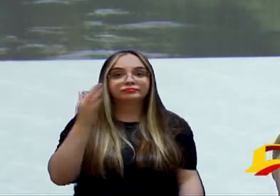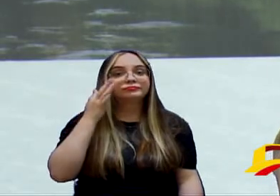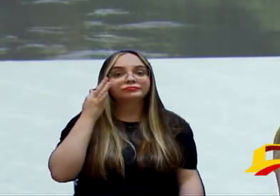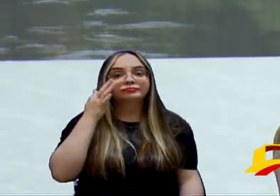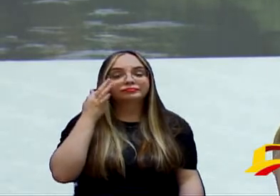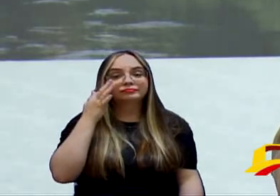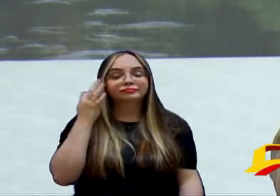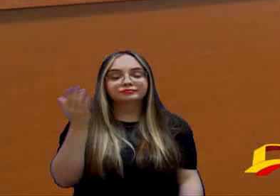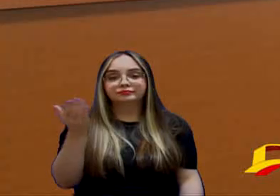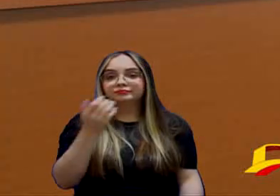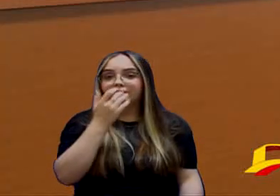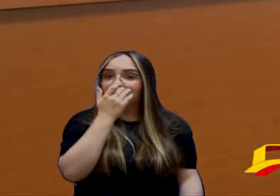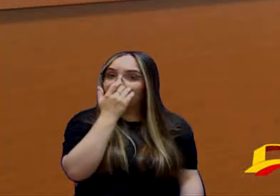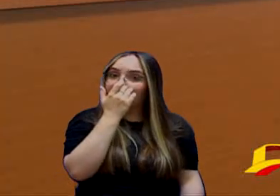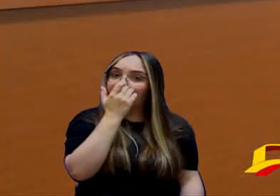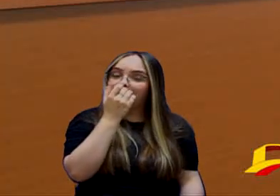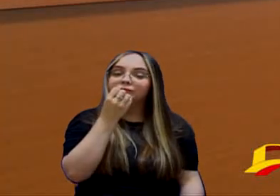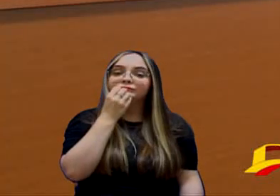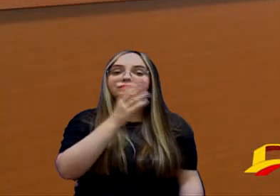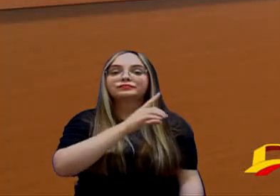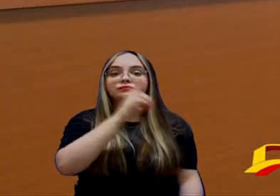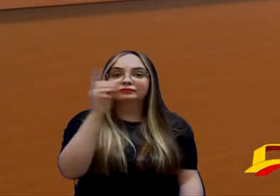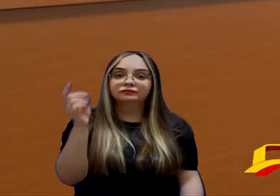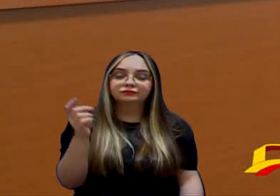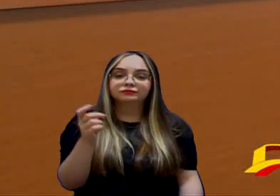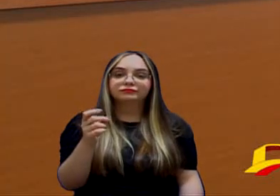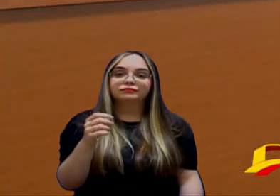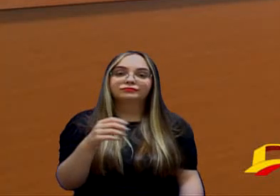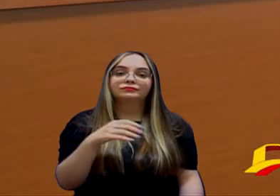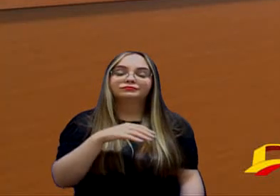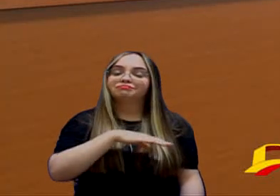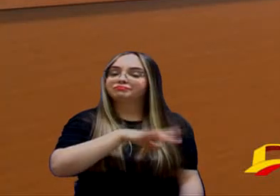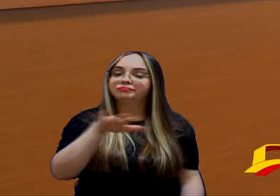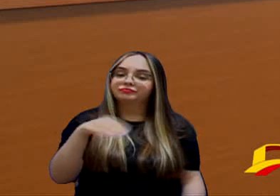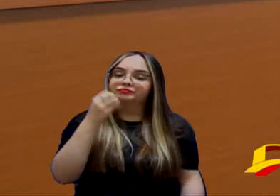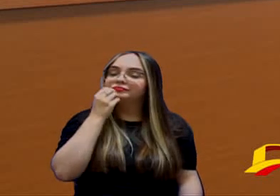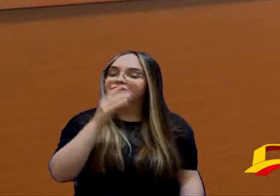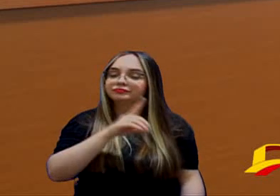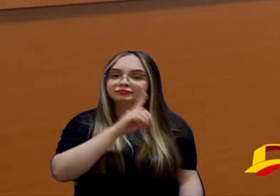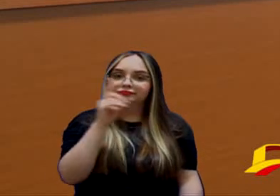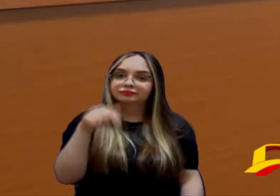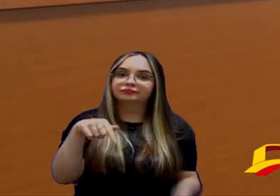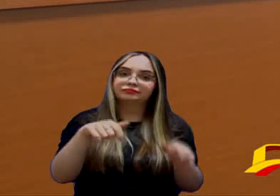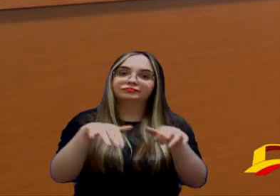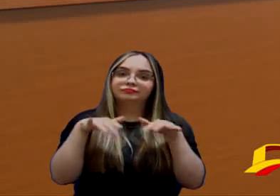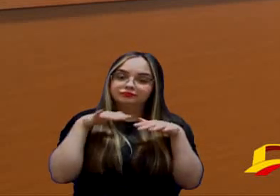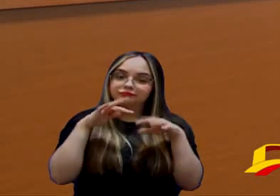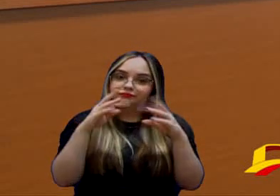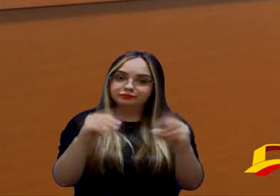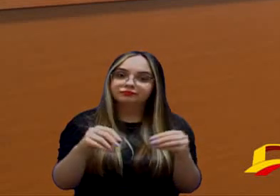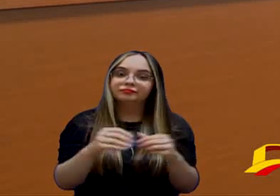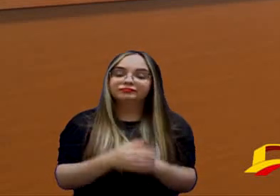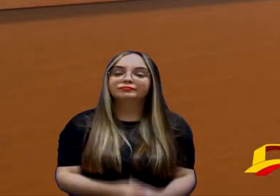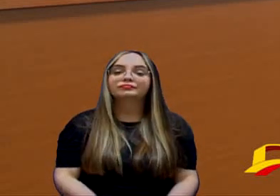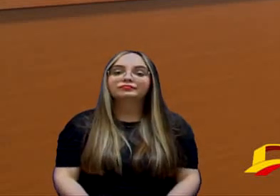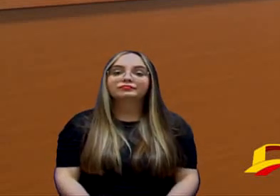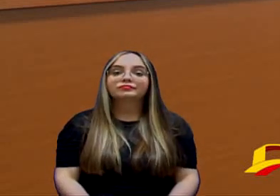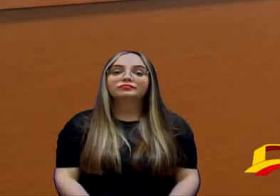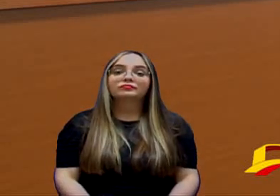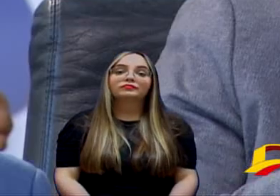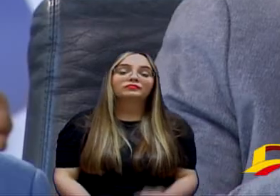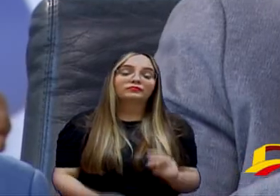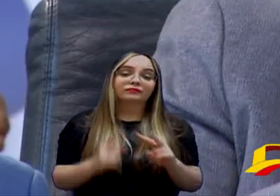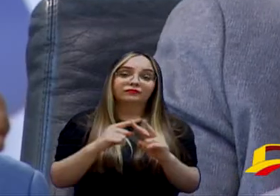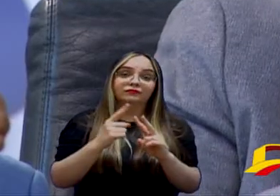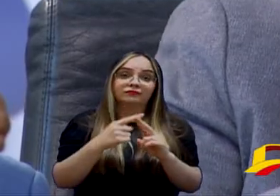ex-presidente Bom dia Bom dia presidente e vereadores e vereadoras Bom dia a todos aqui no plenário da Câmara Municipal então é